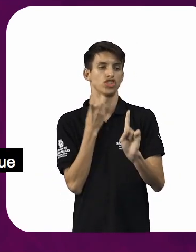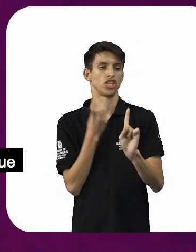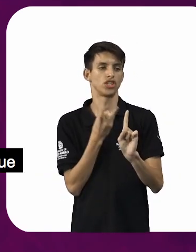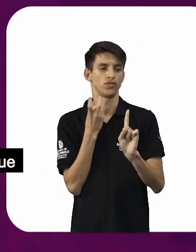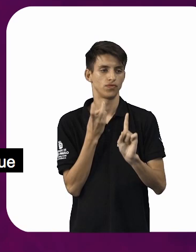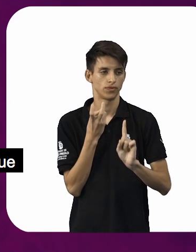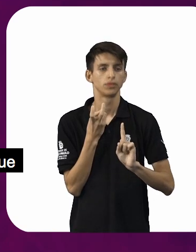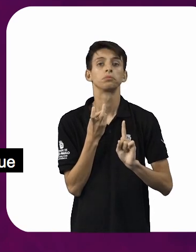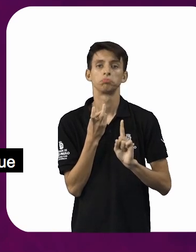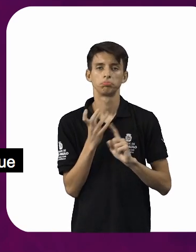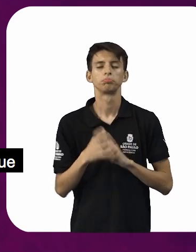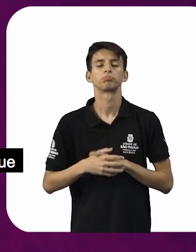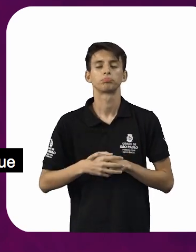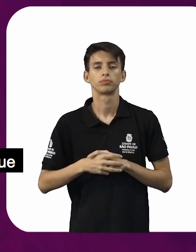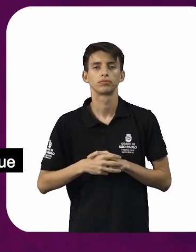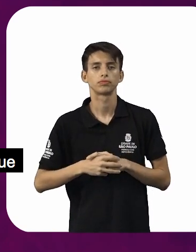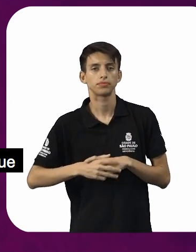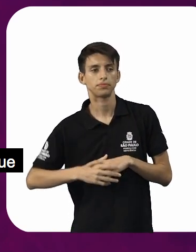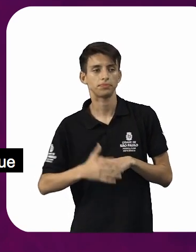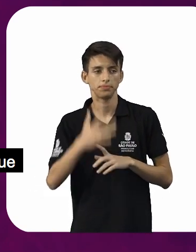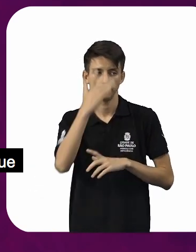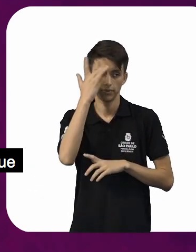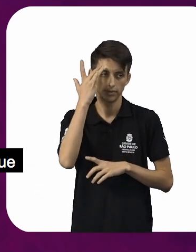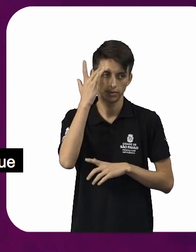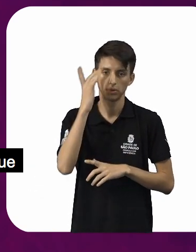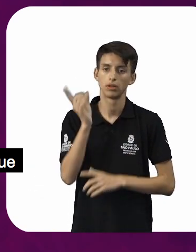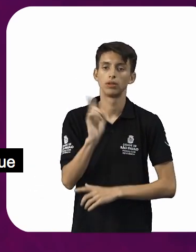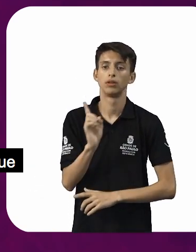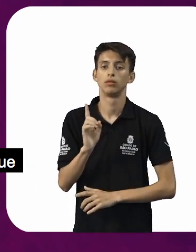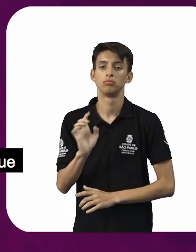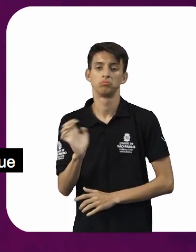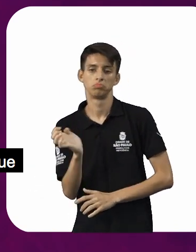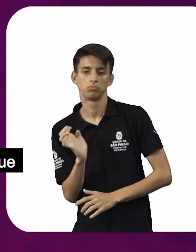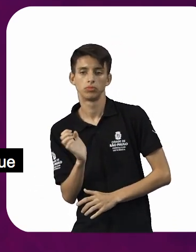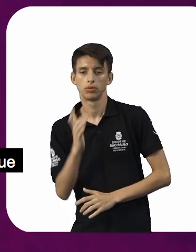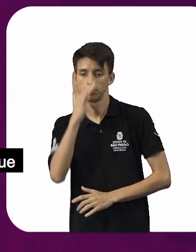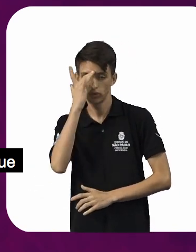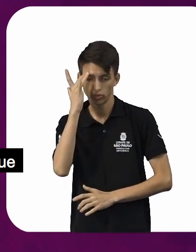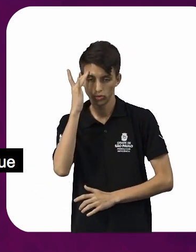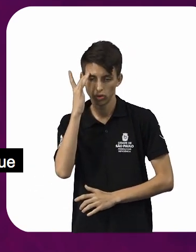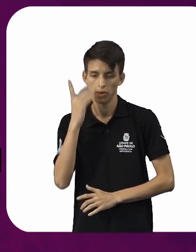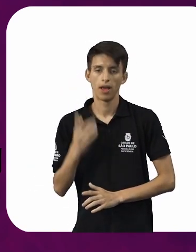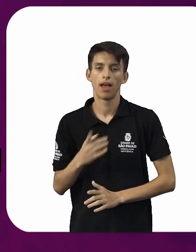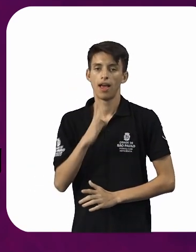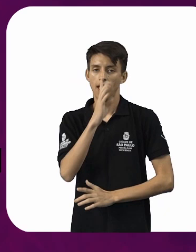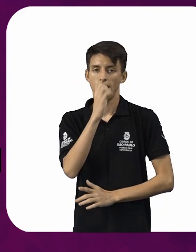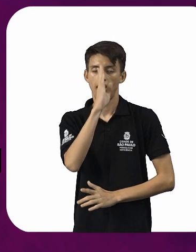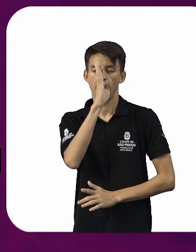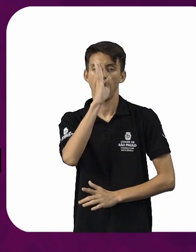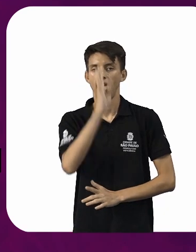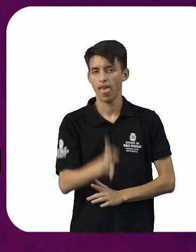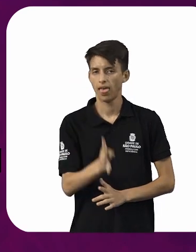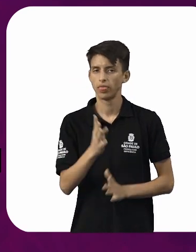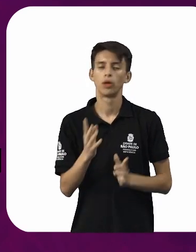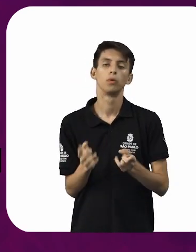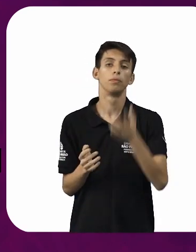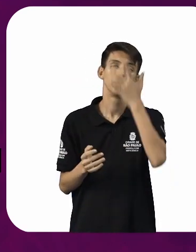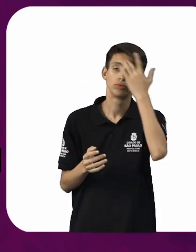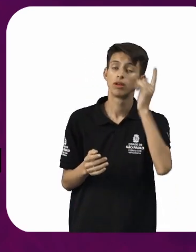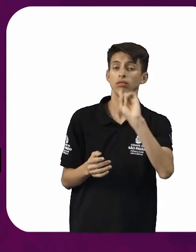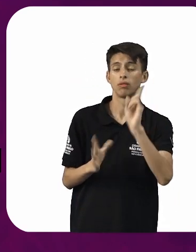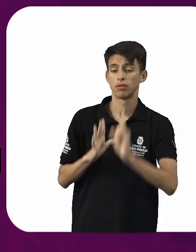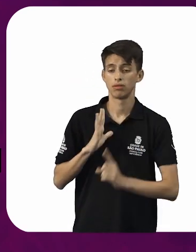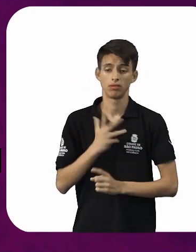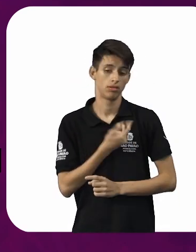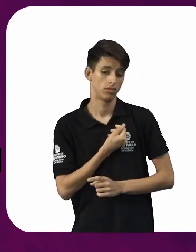pessoa que não se identifique como heterossexual, e como cisgênero, que a gente vai falar depois, mas é a pessoa que não é trans,